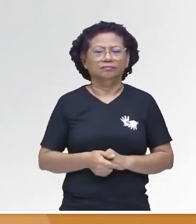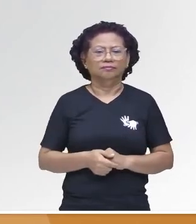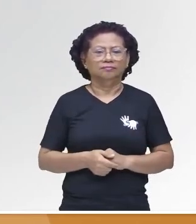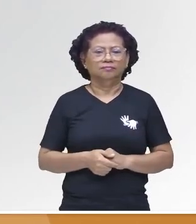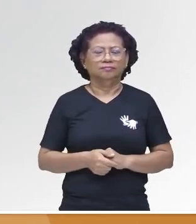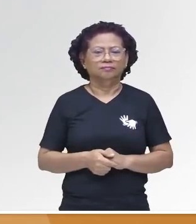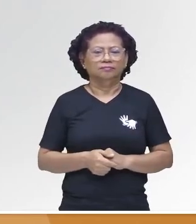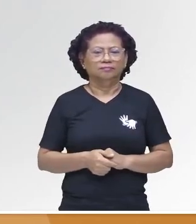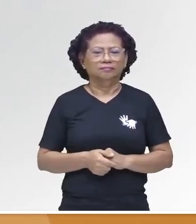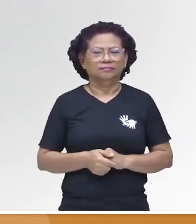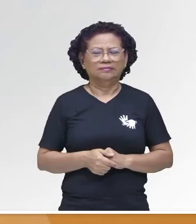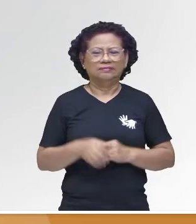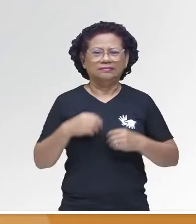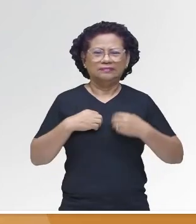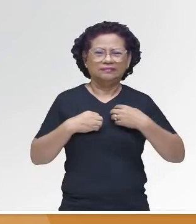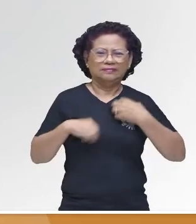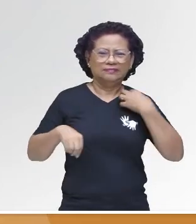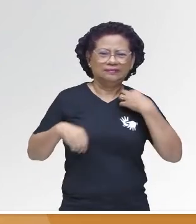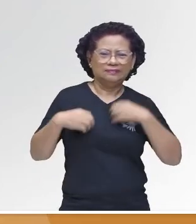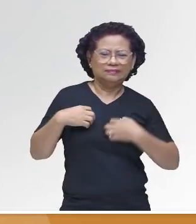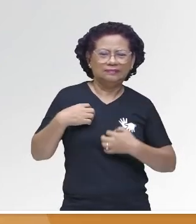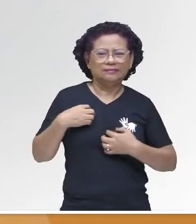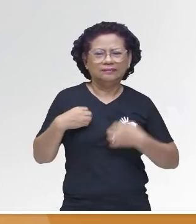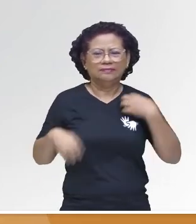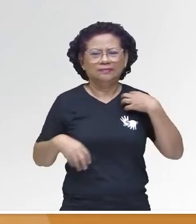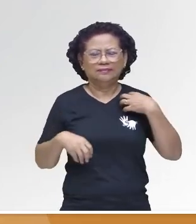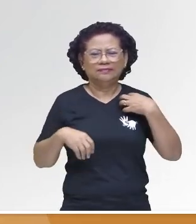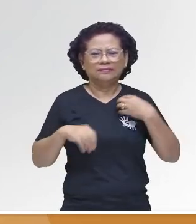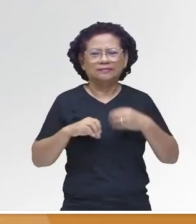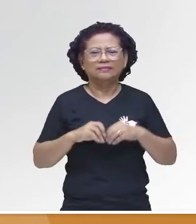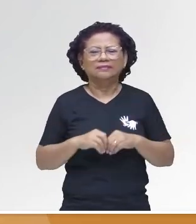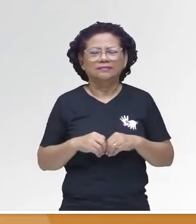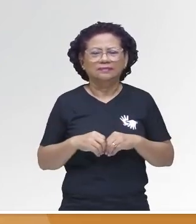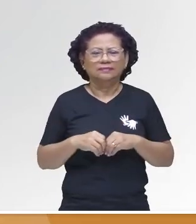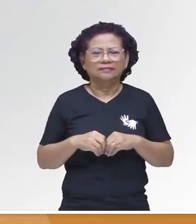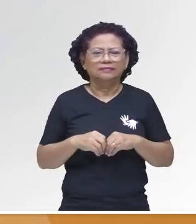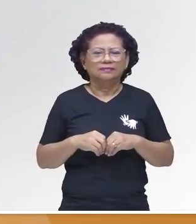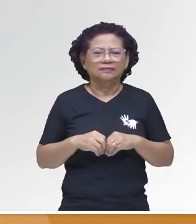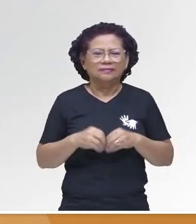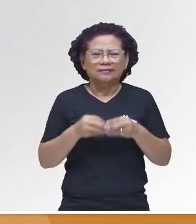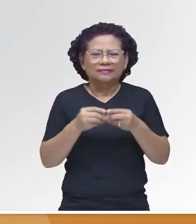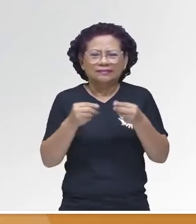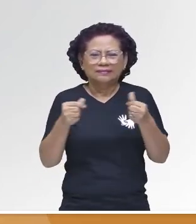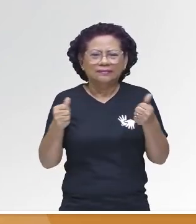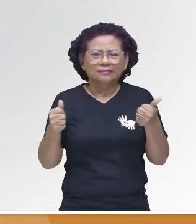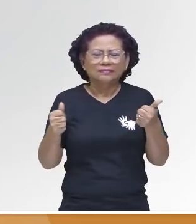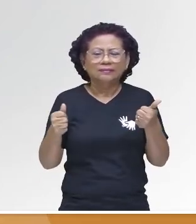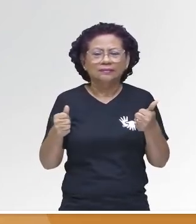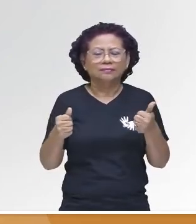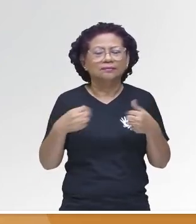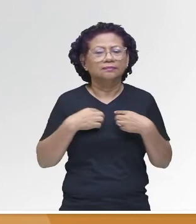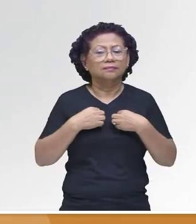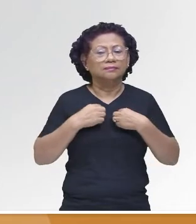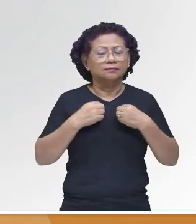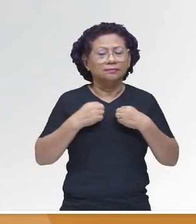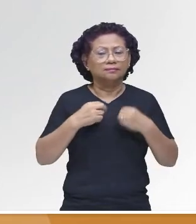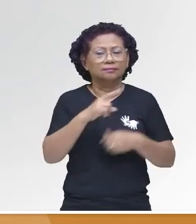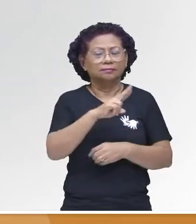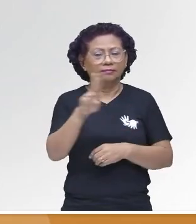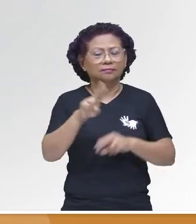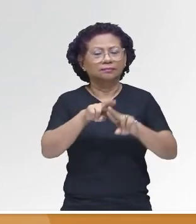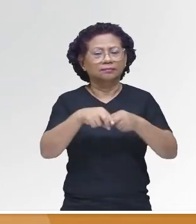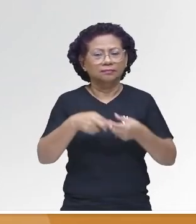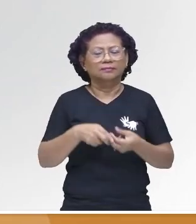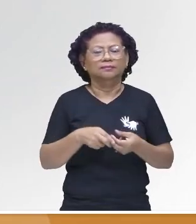roupas esfarrapadas e maltrapilhas, né? Esses maltrapilhos, essa roupa esfarrapada que deu nome ao